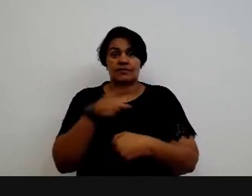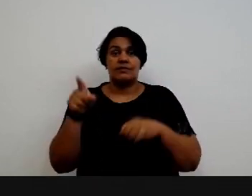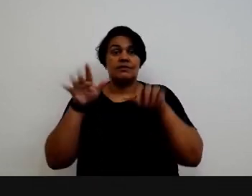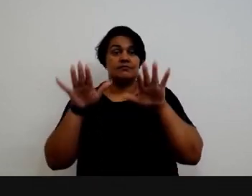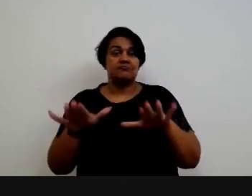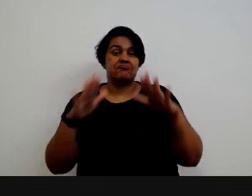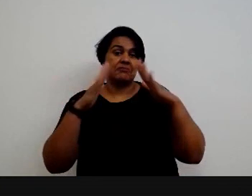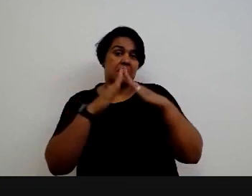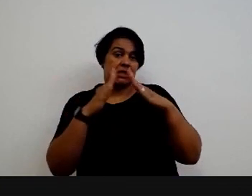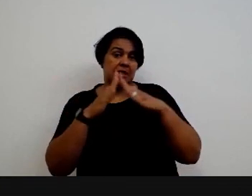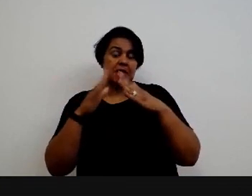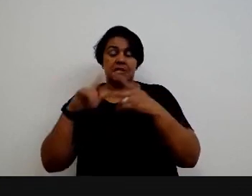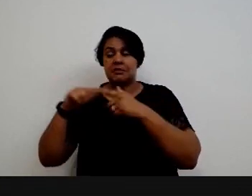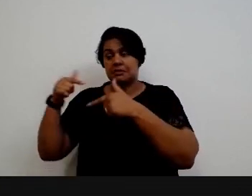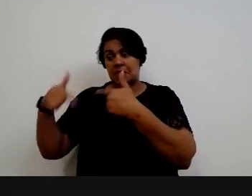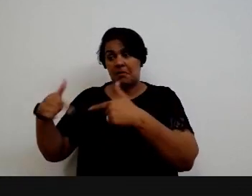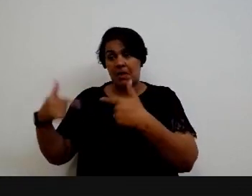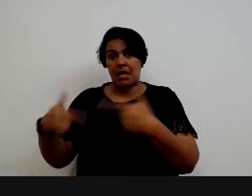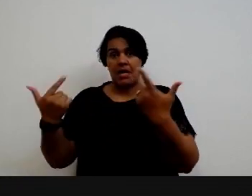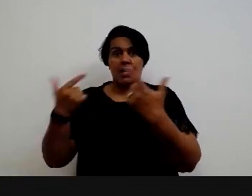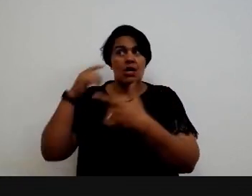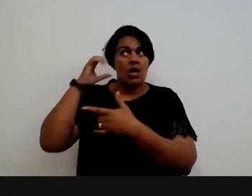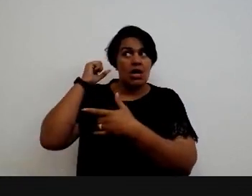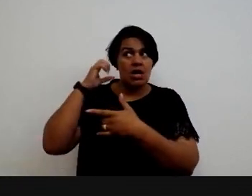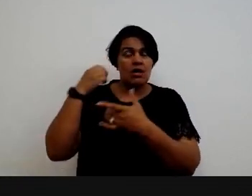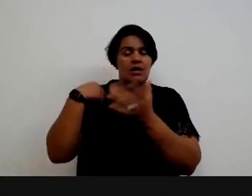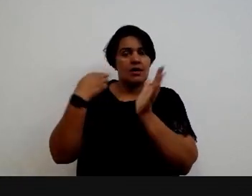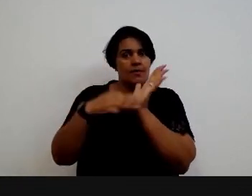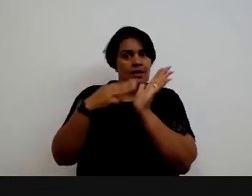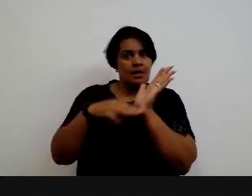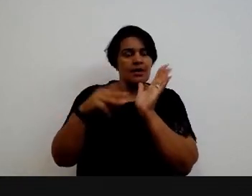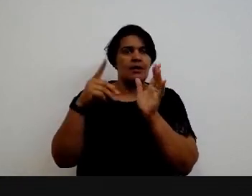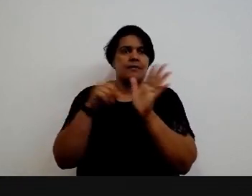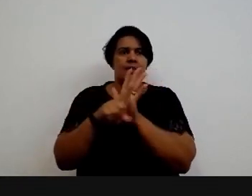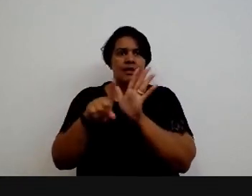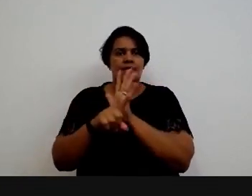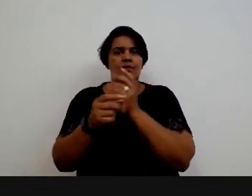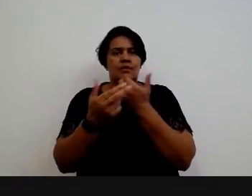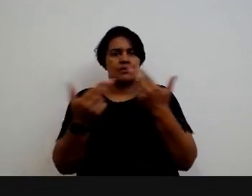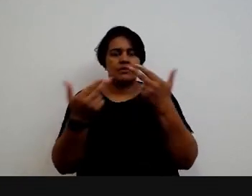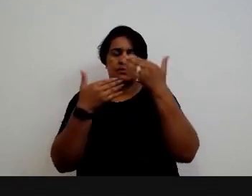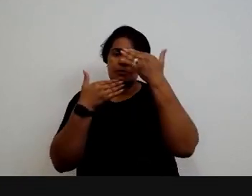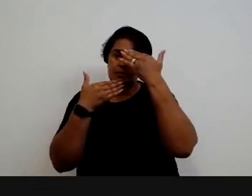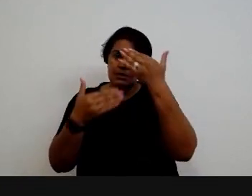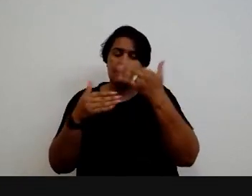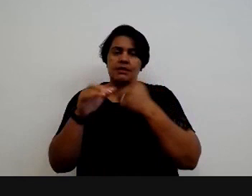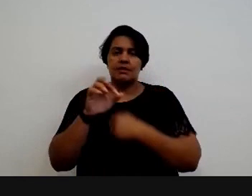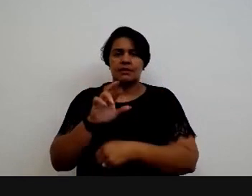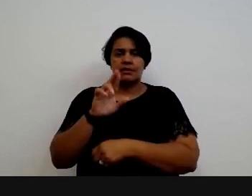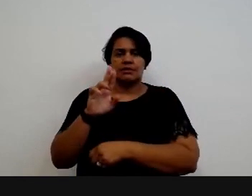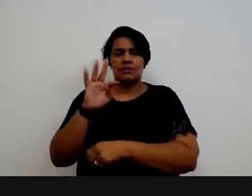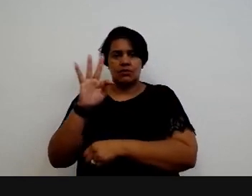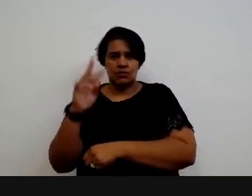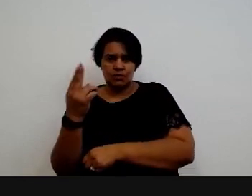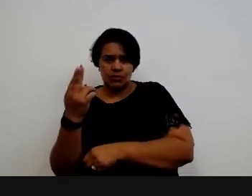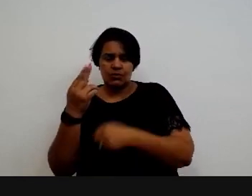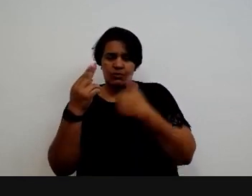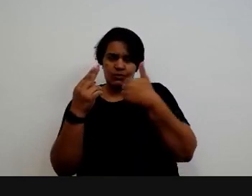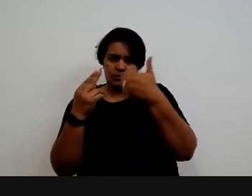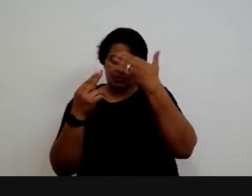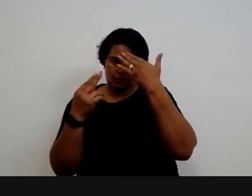casa ou no trabalho, nos escutando e mandando as perguntas aqui. Ruth, muito